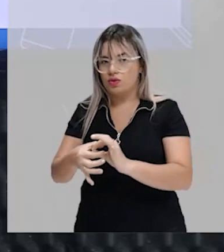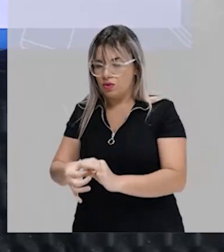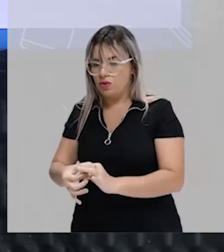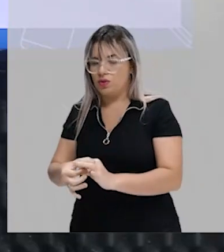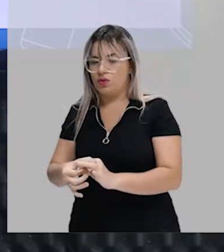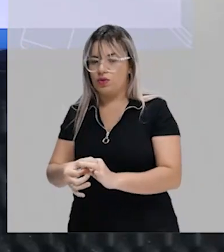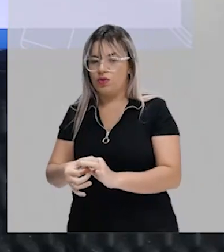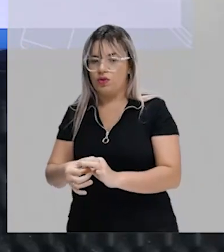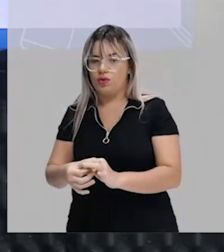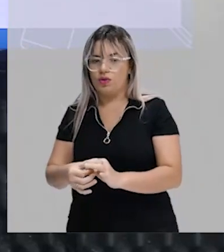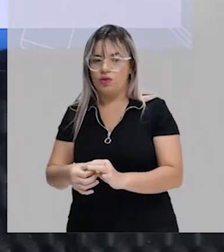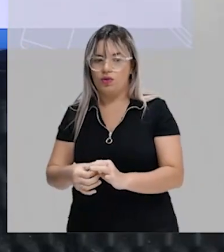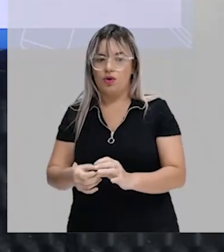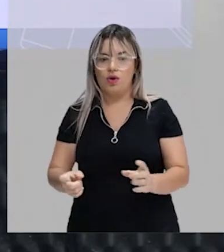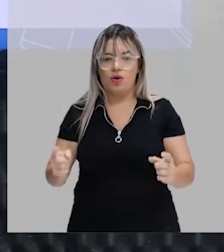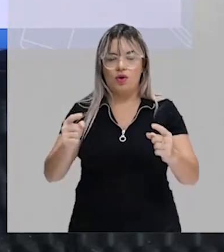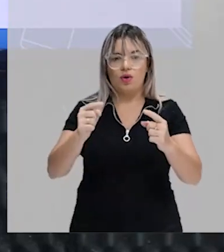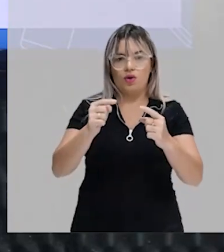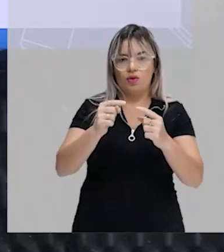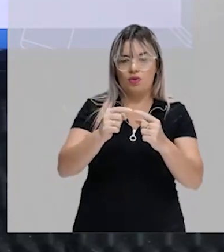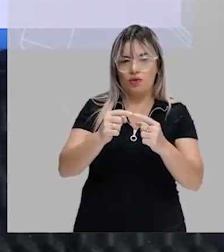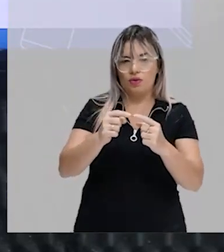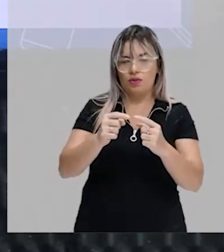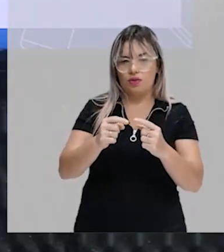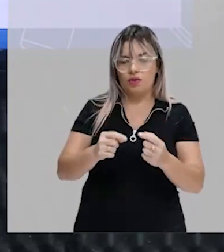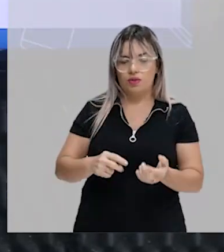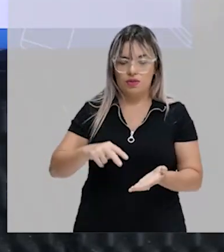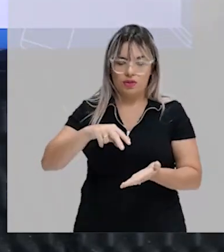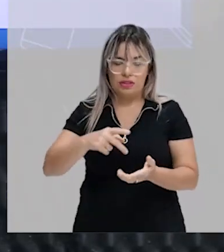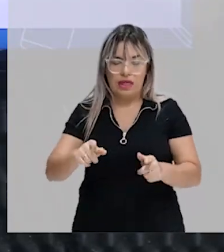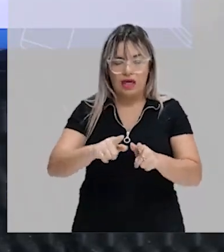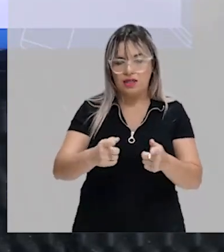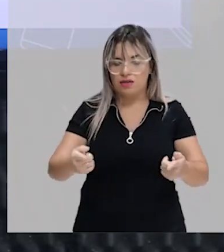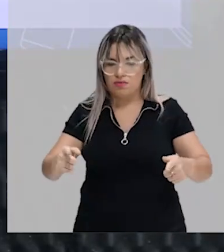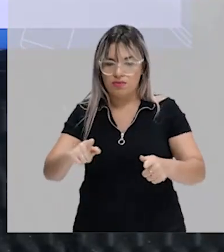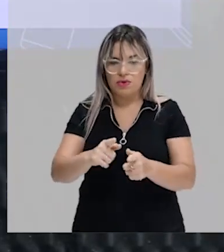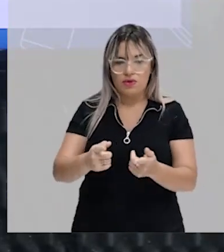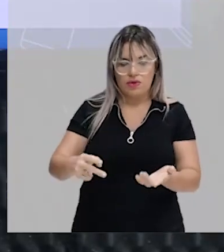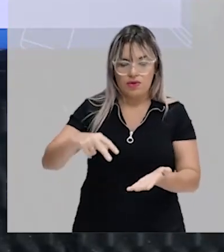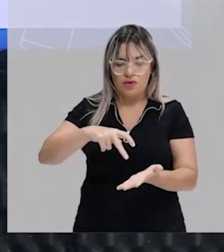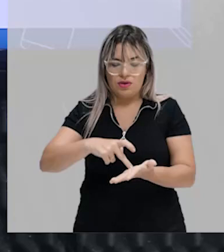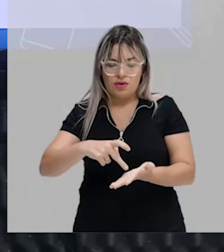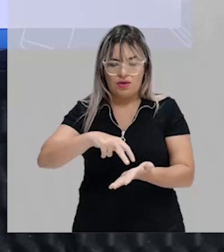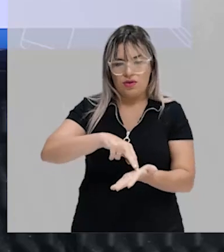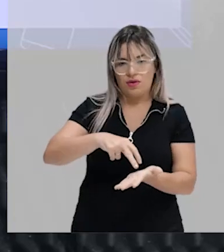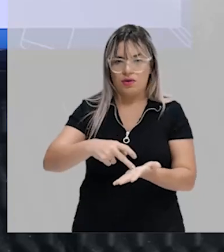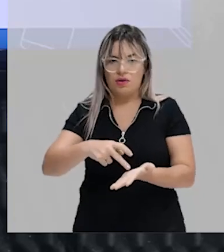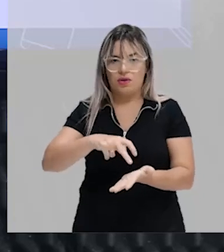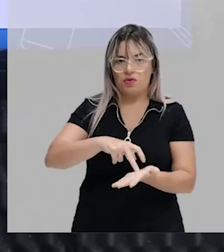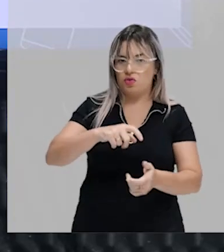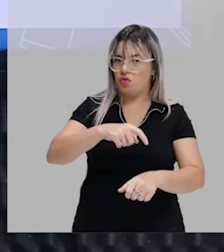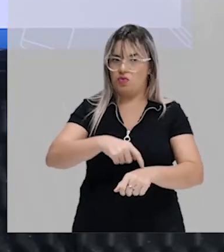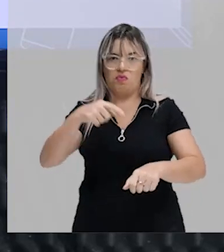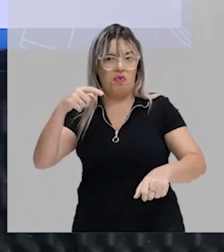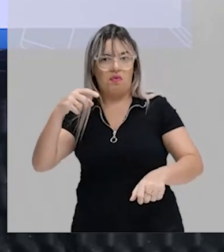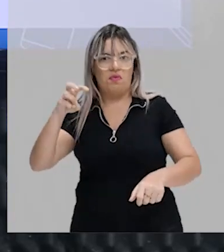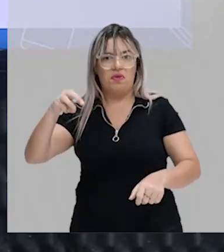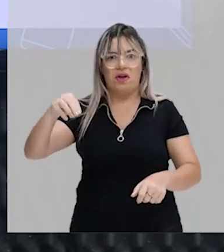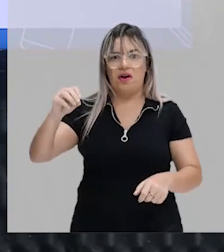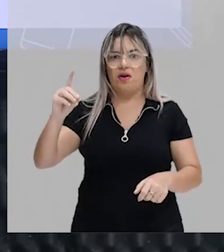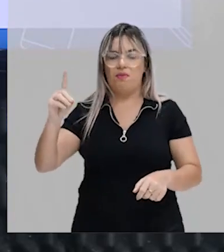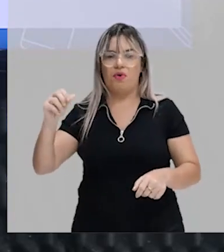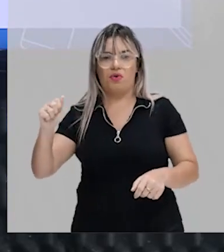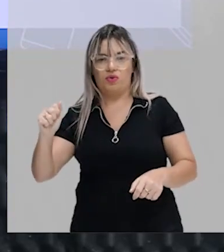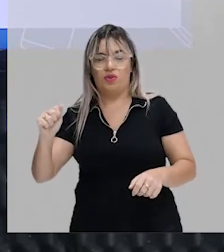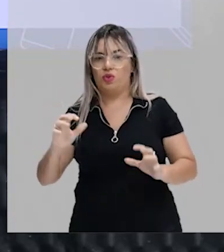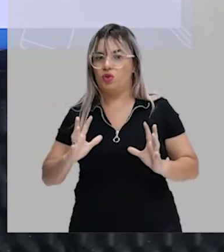de música que você escuta é só esse. Ou é mais rápido, ou é mais devagar, mas o ritmo é esse aí. O ritmo do momento. Então, eu estou